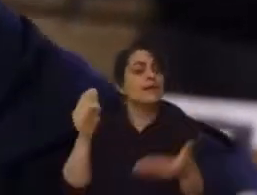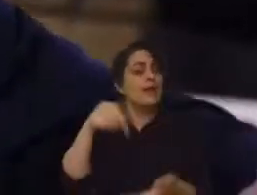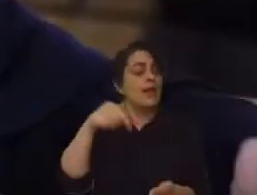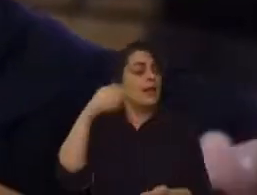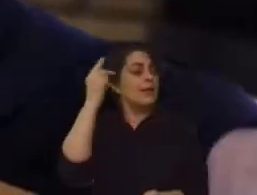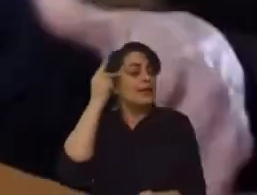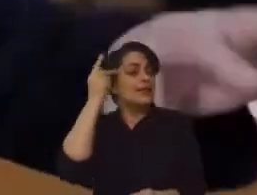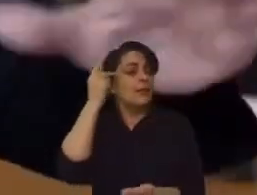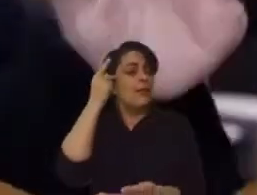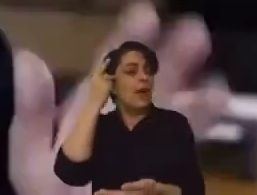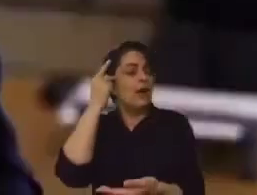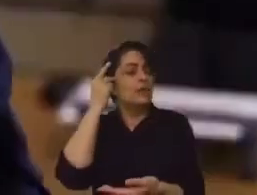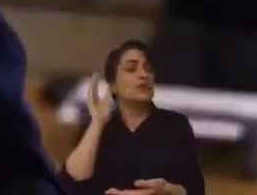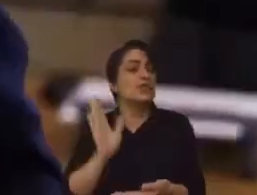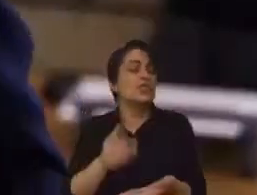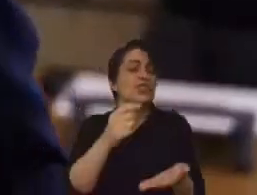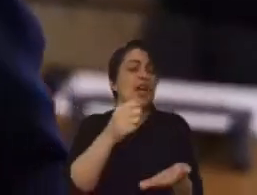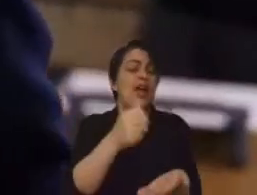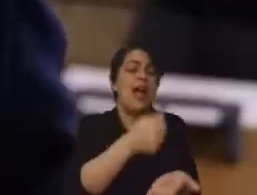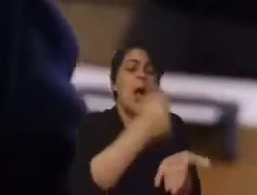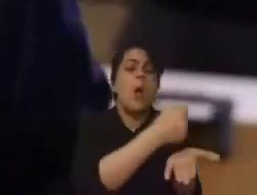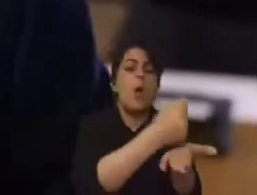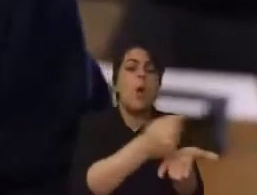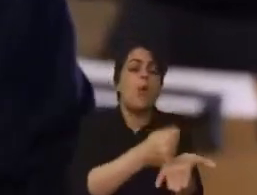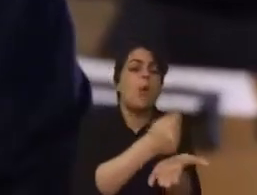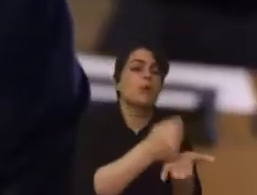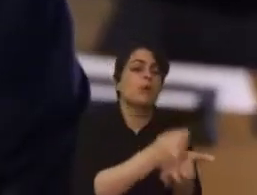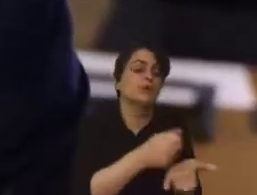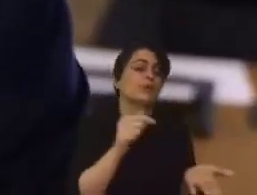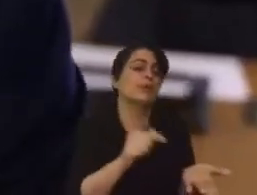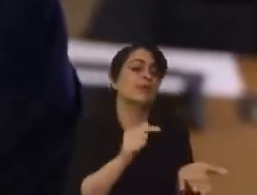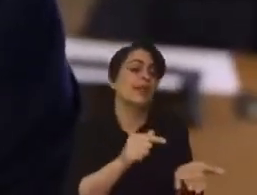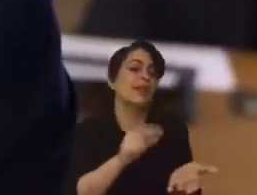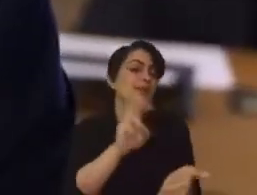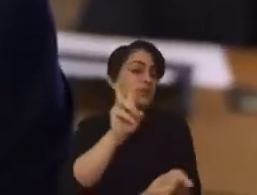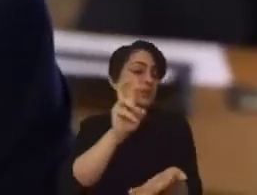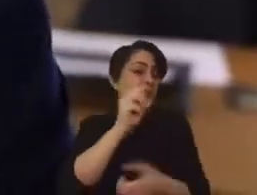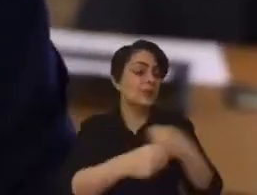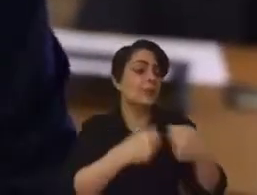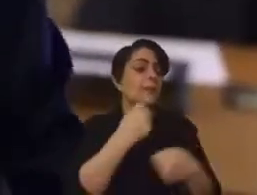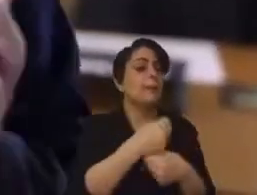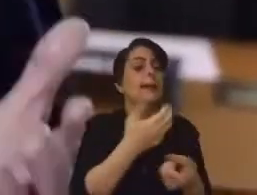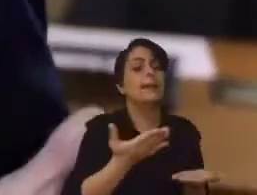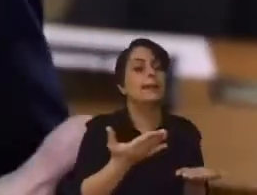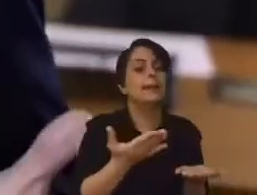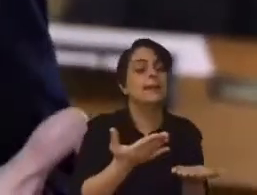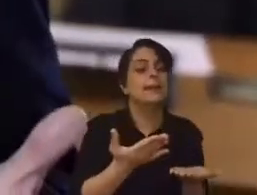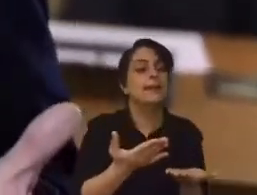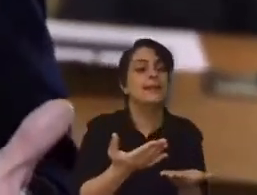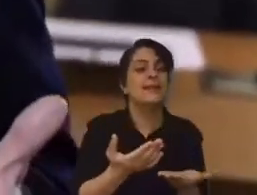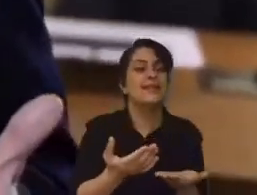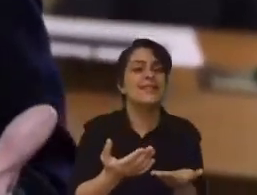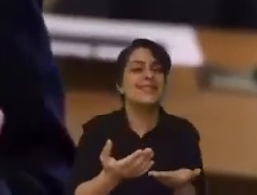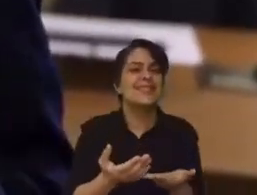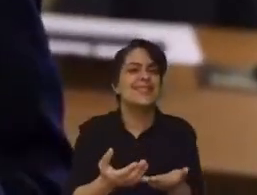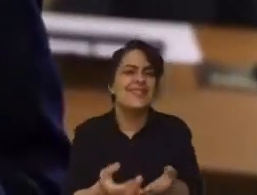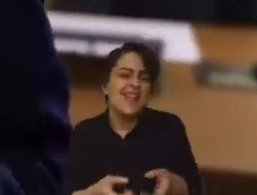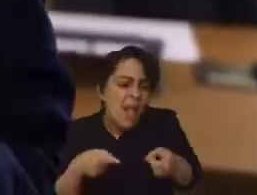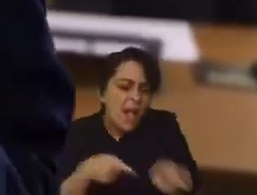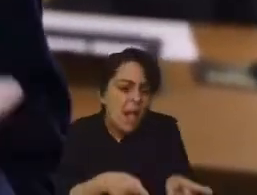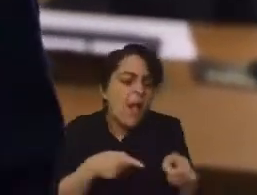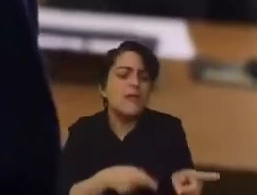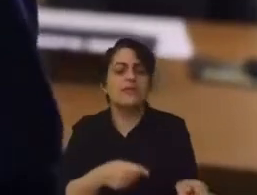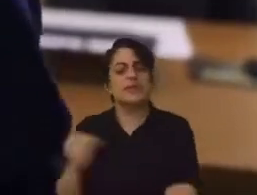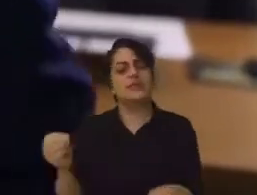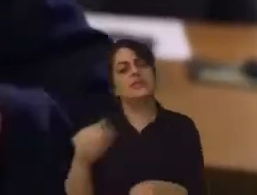o contrato, deram aula que vale por 5 anos. Quer dizer, uma provocação nova que vai